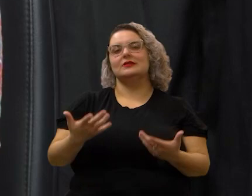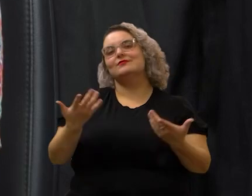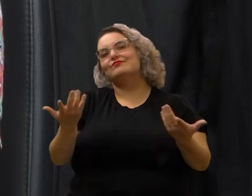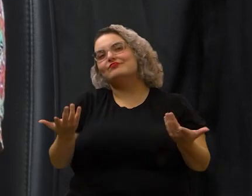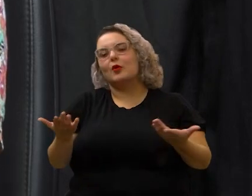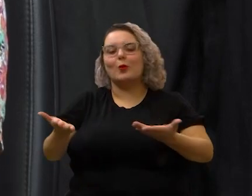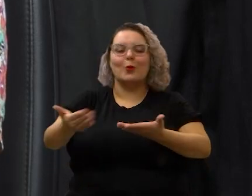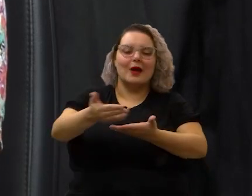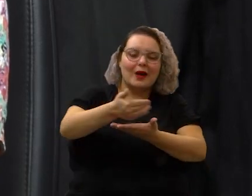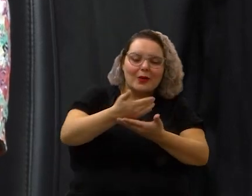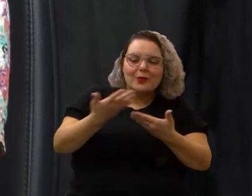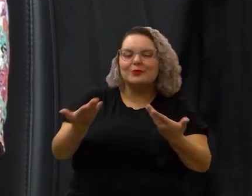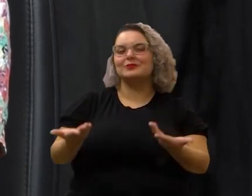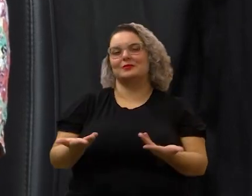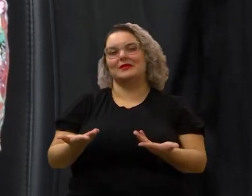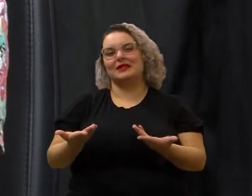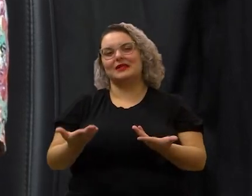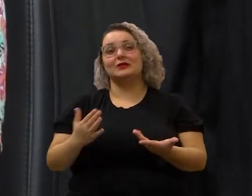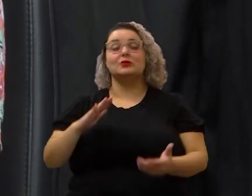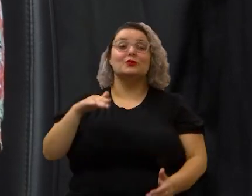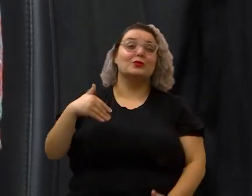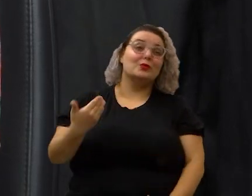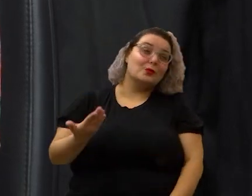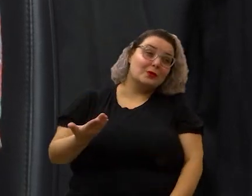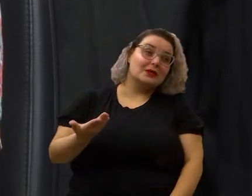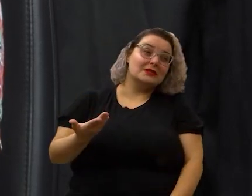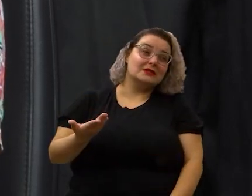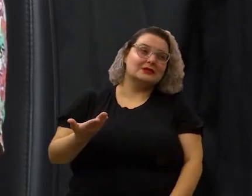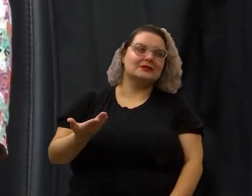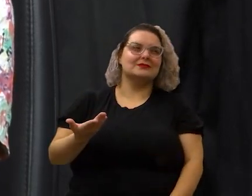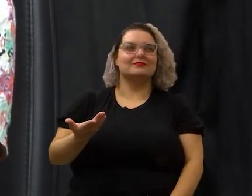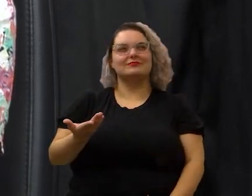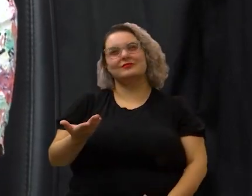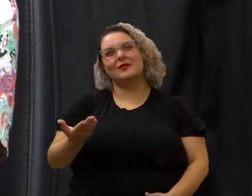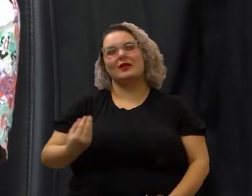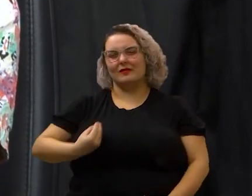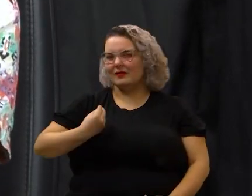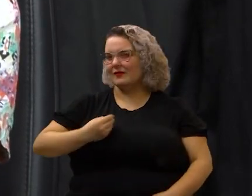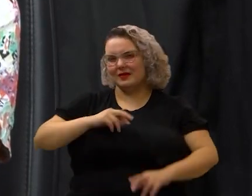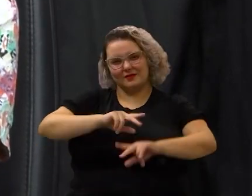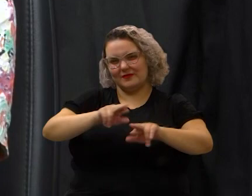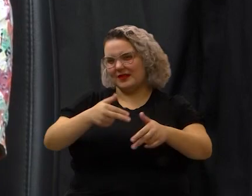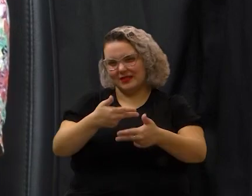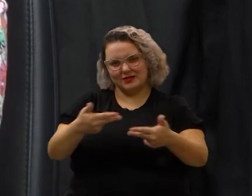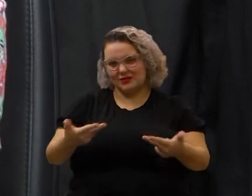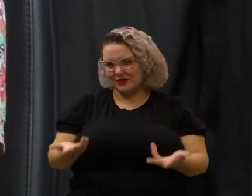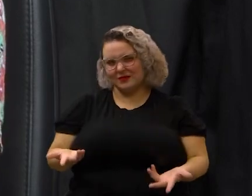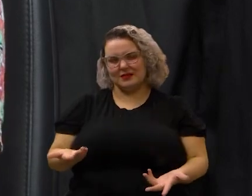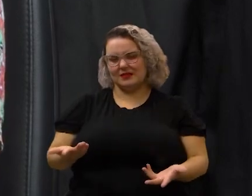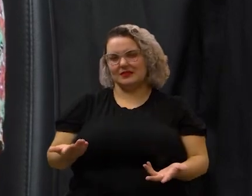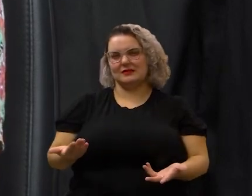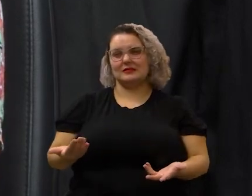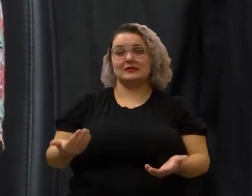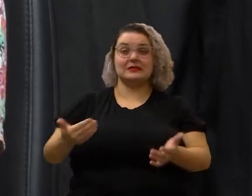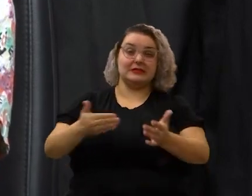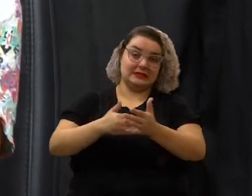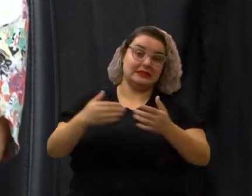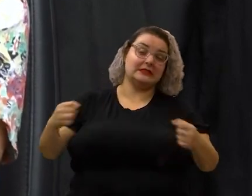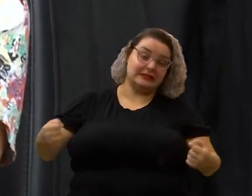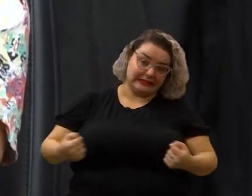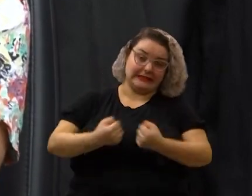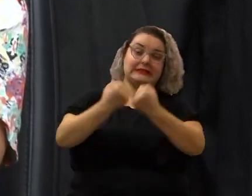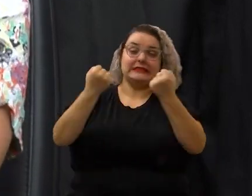são aquele acolhimento, né? Quando a gente passa muitas coisas, né? Enfim, até mesmo